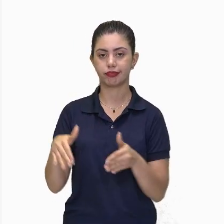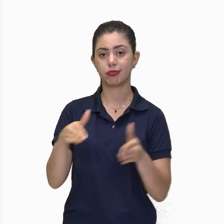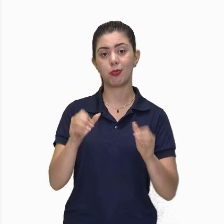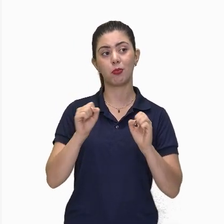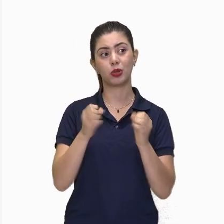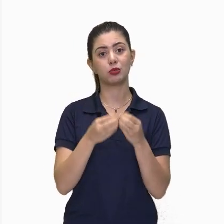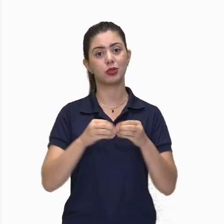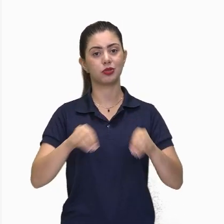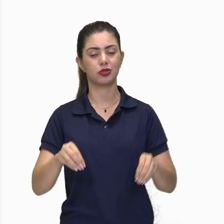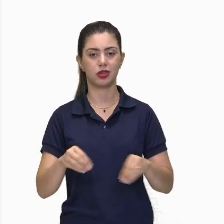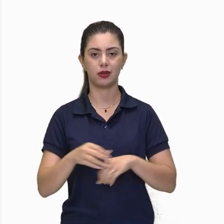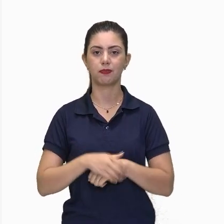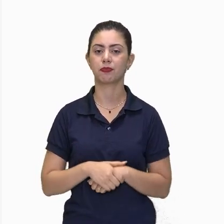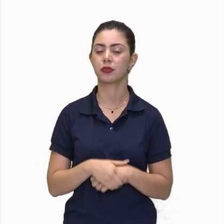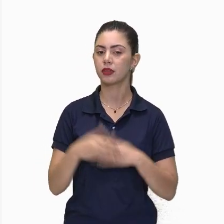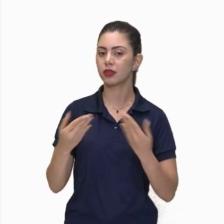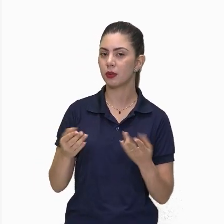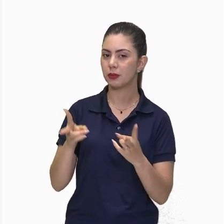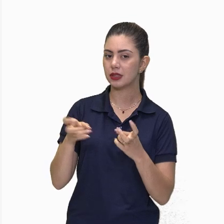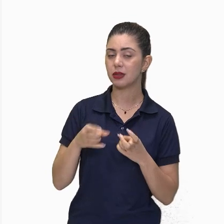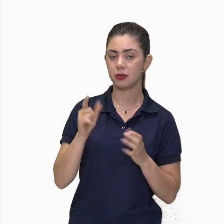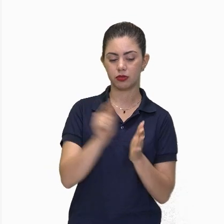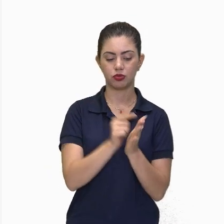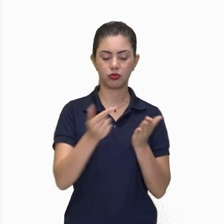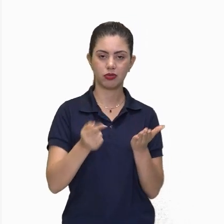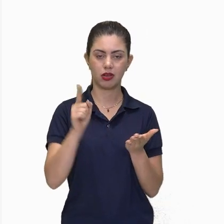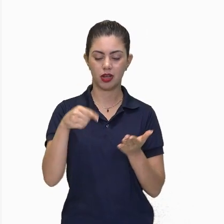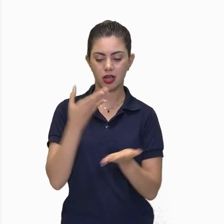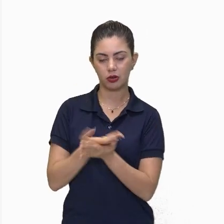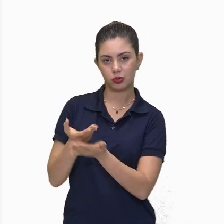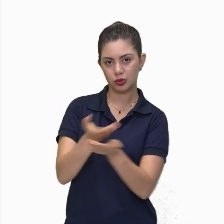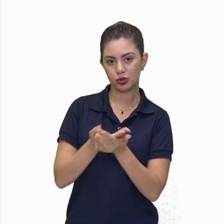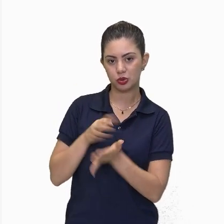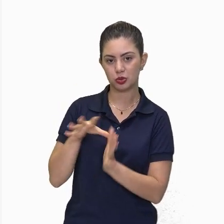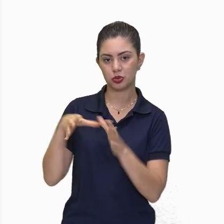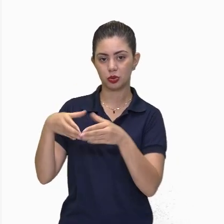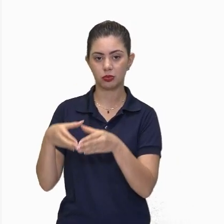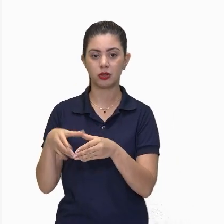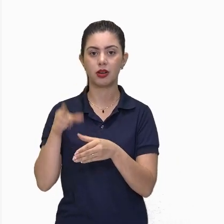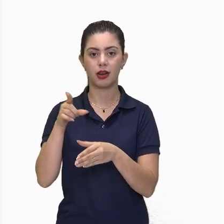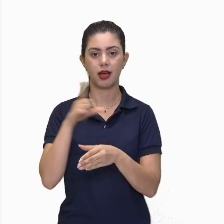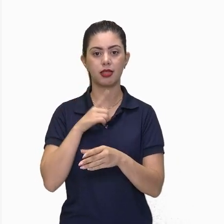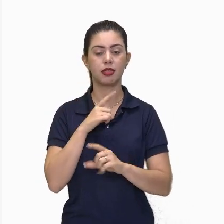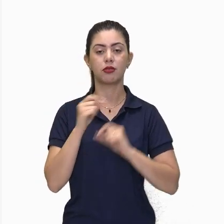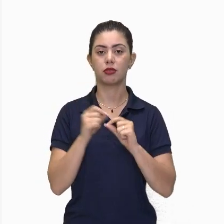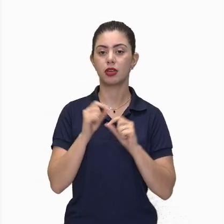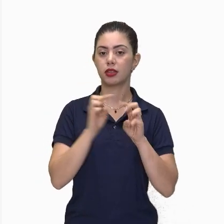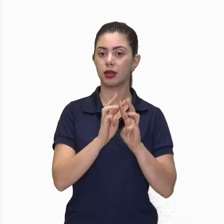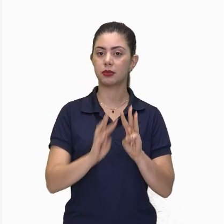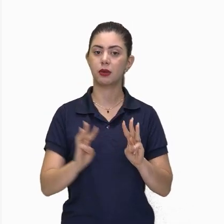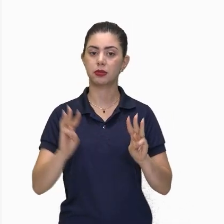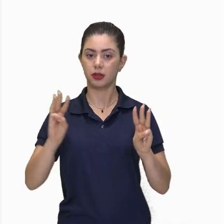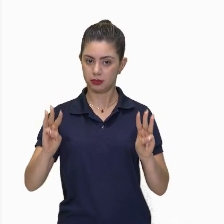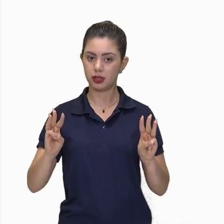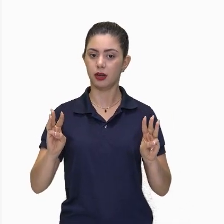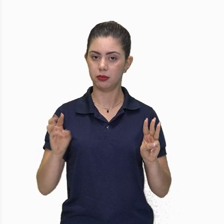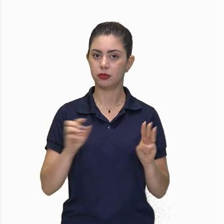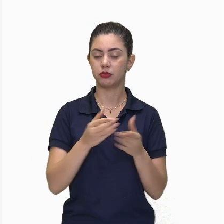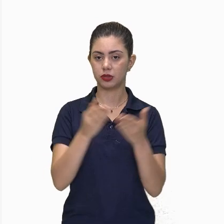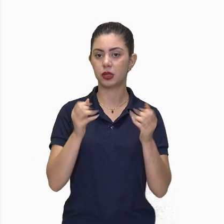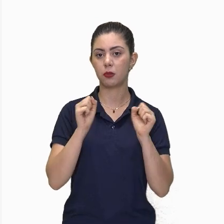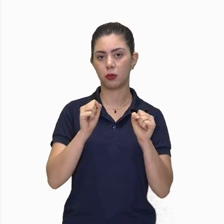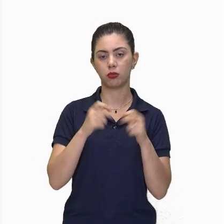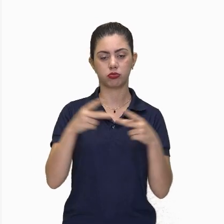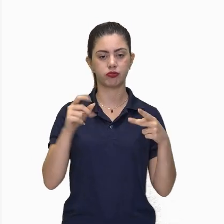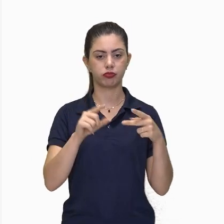essa matéria é um estudo, né, que foi realizado, que ela está presente lá no site da FAPEAM, e aí ela fala para a gente de uma espécie